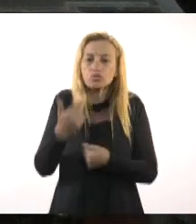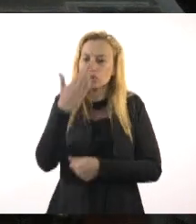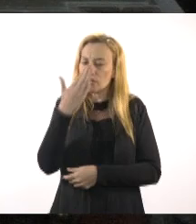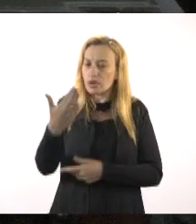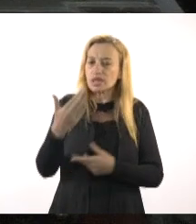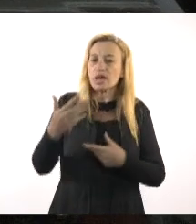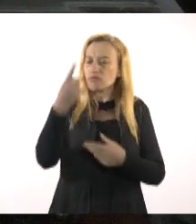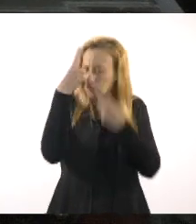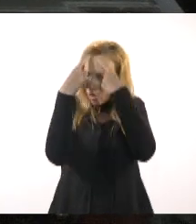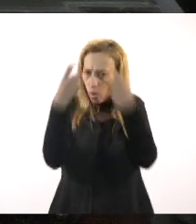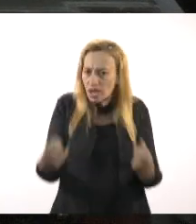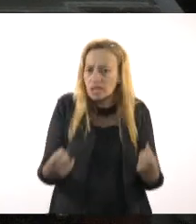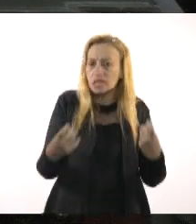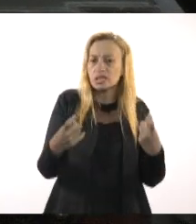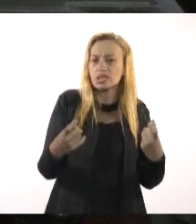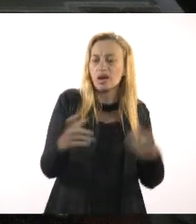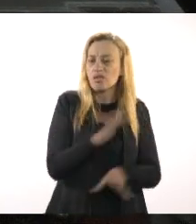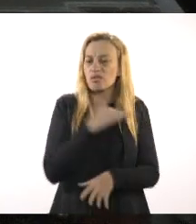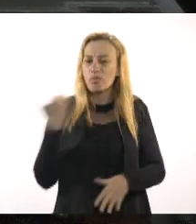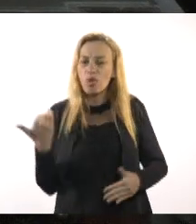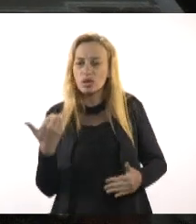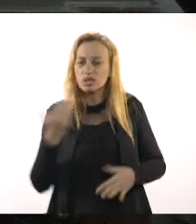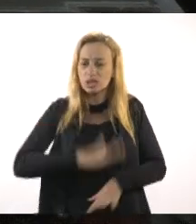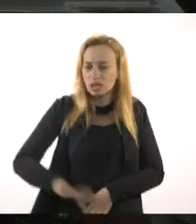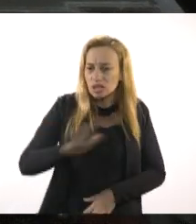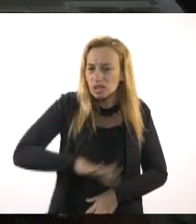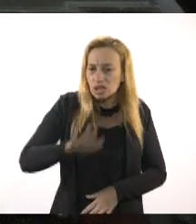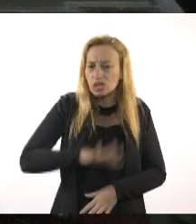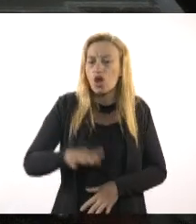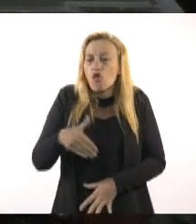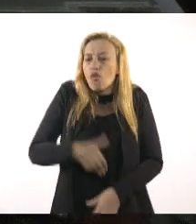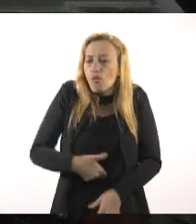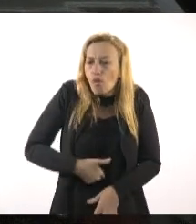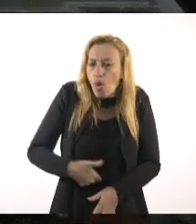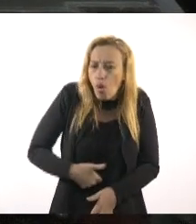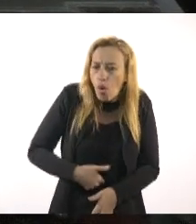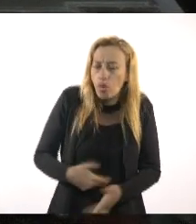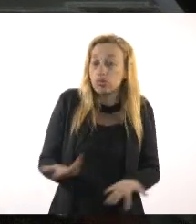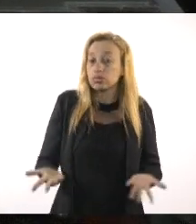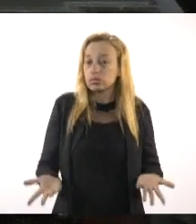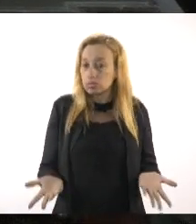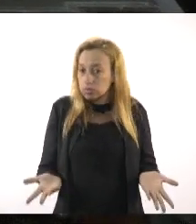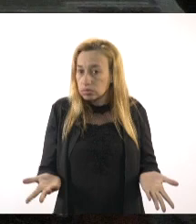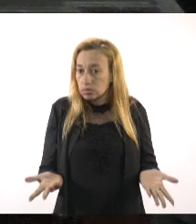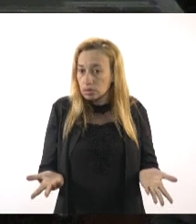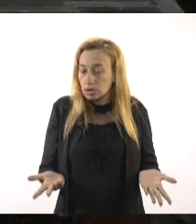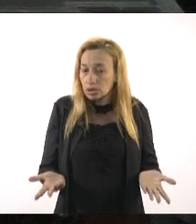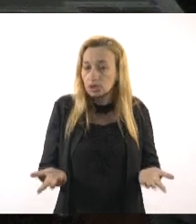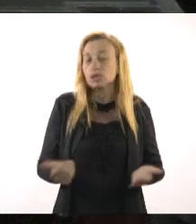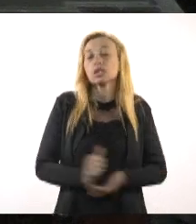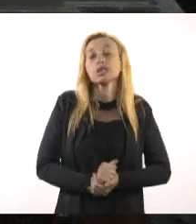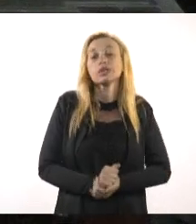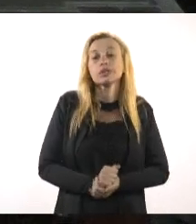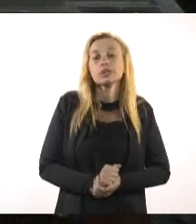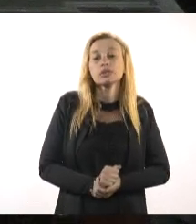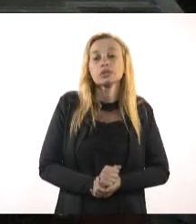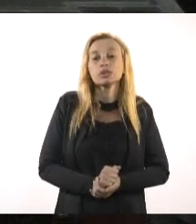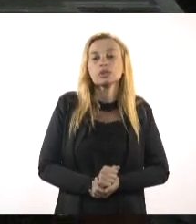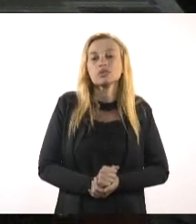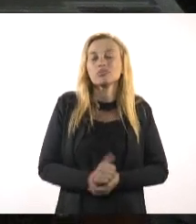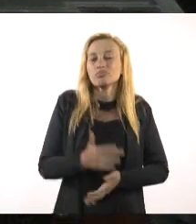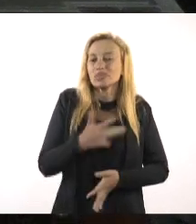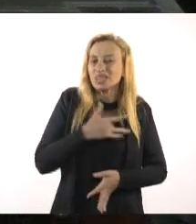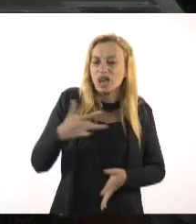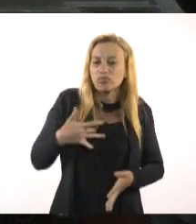a violência, enfrenta a mortalidade infantil, enfrenta a fome, os transgênicos que ameaçam o meio ambiente, uma saúde